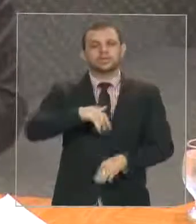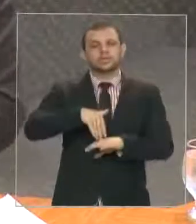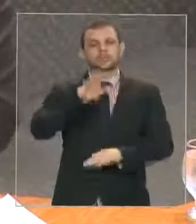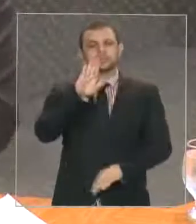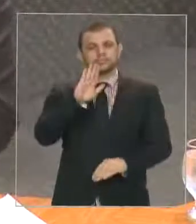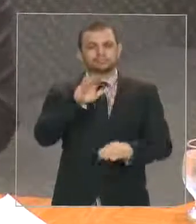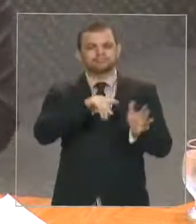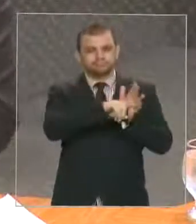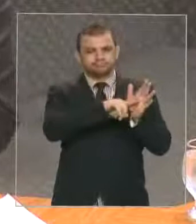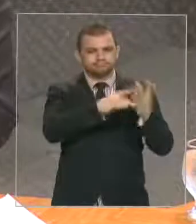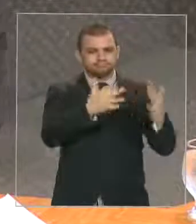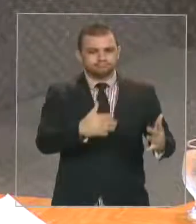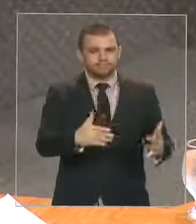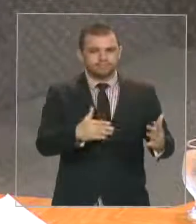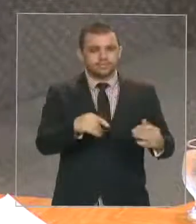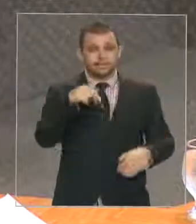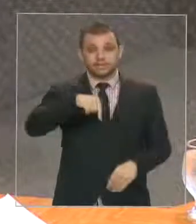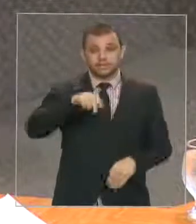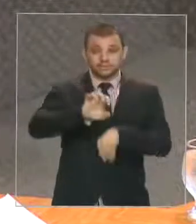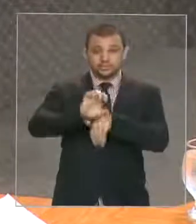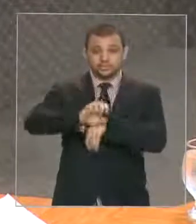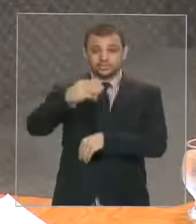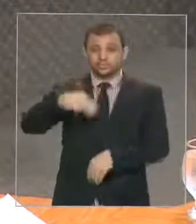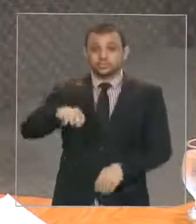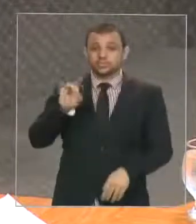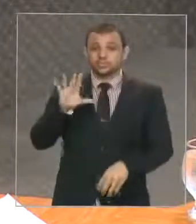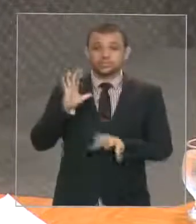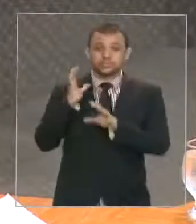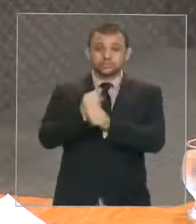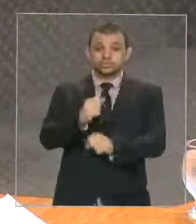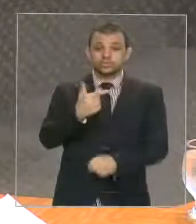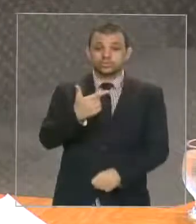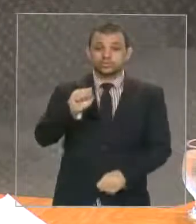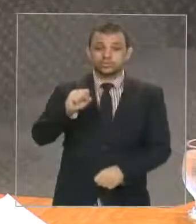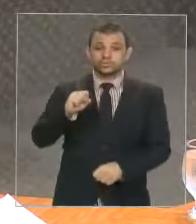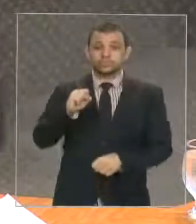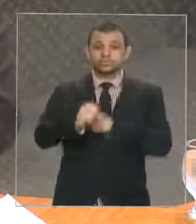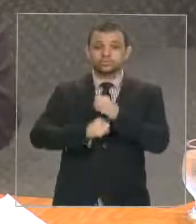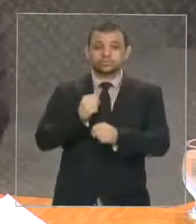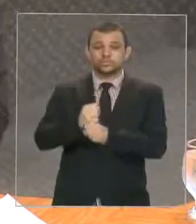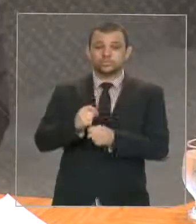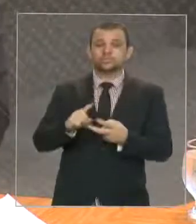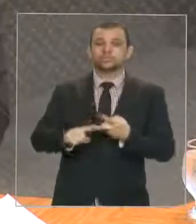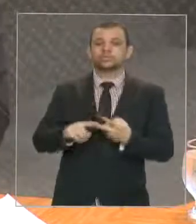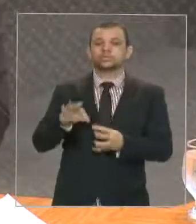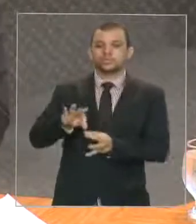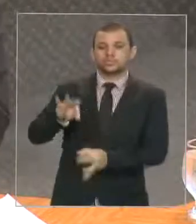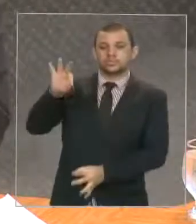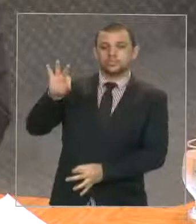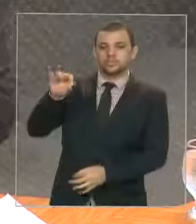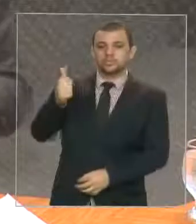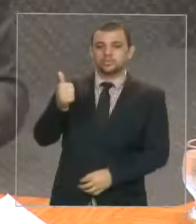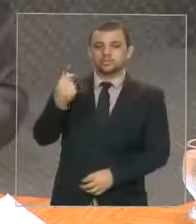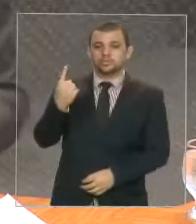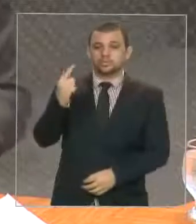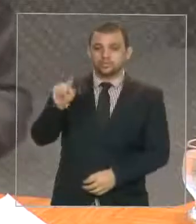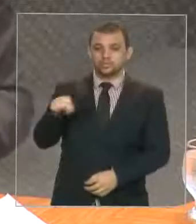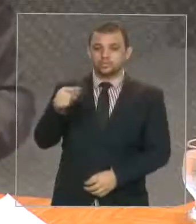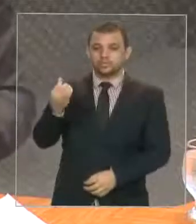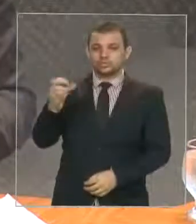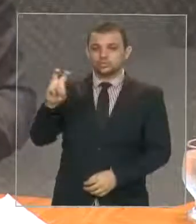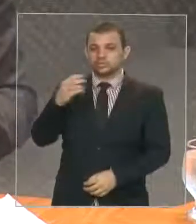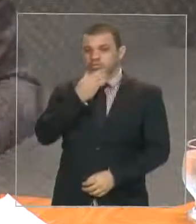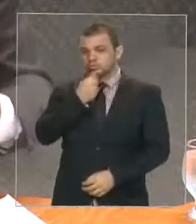anos. No estado do Maranhão é 1,65m para homens, 1,60m para mulher. O estado do